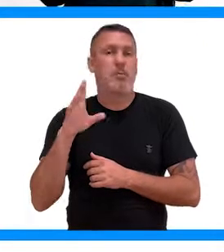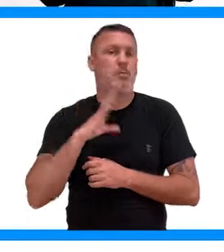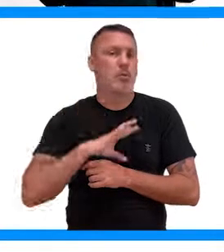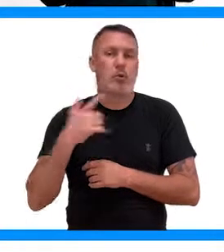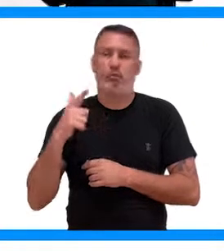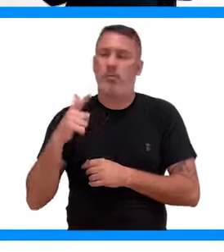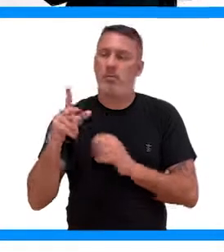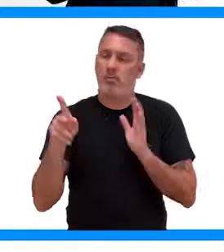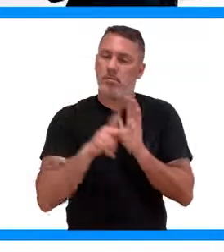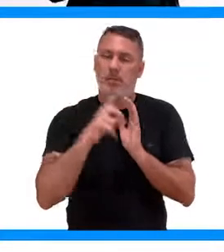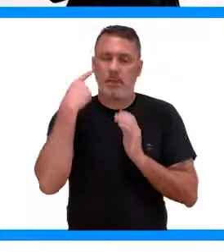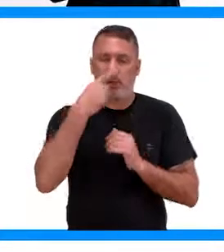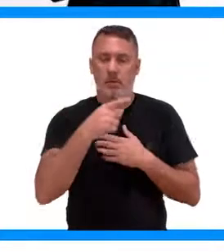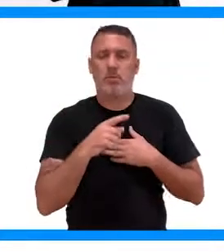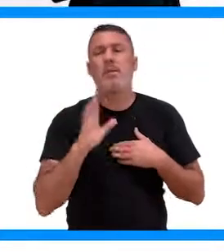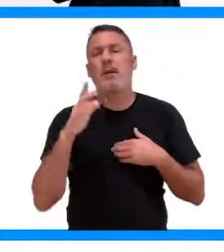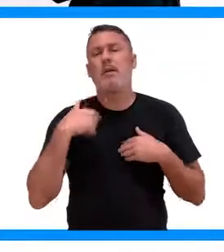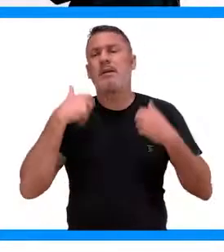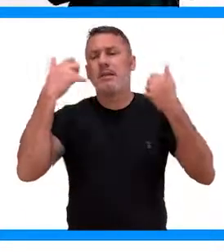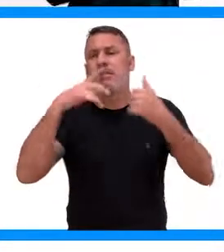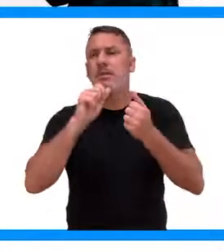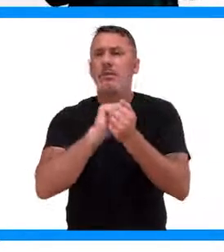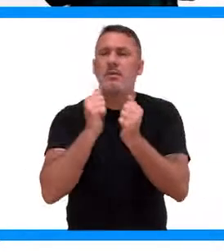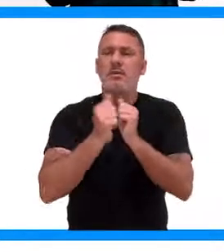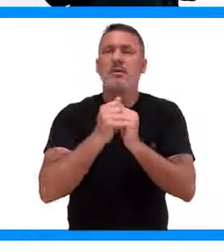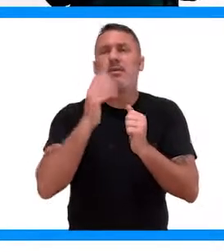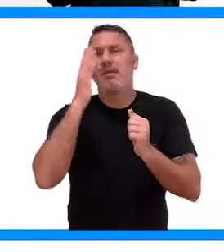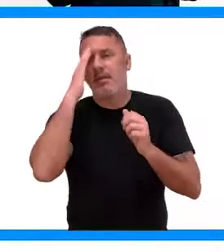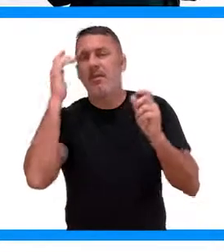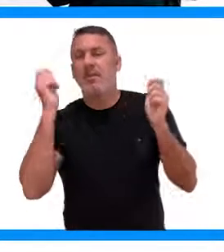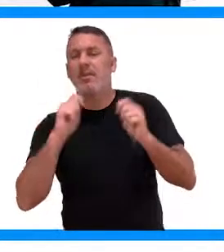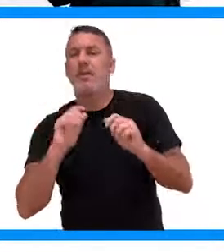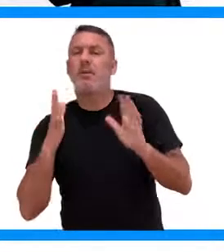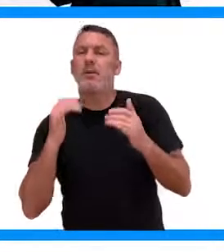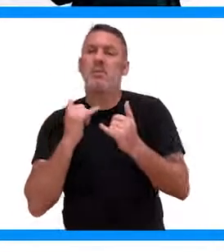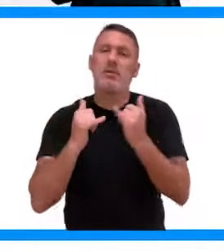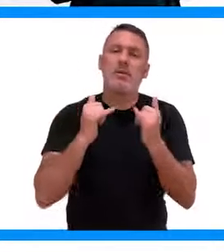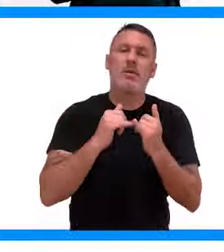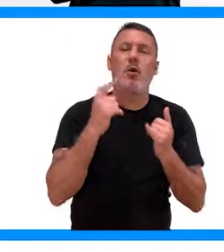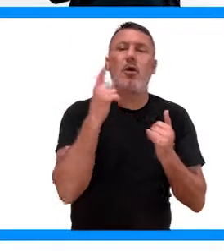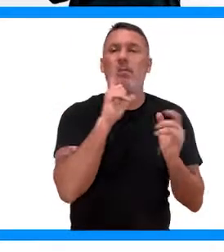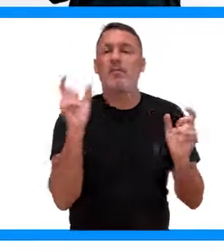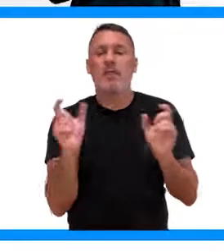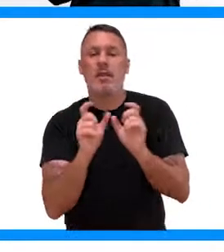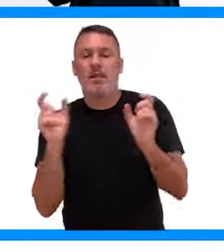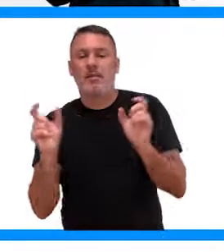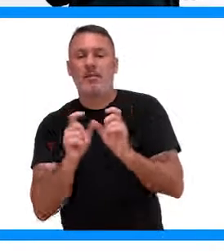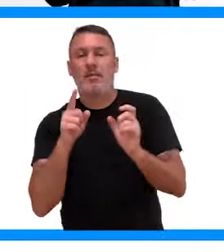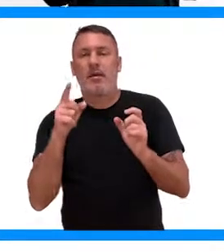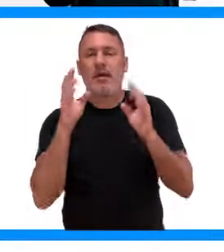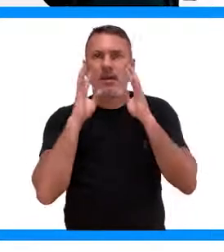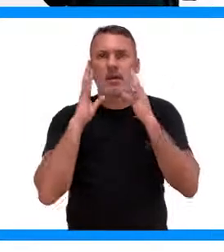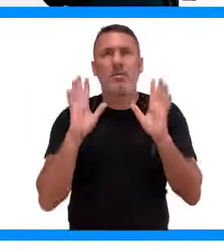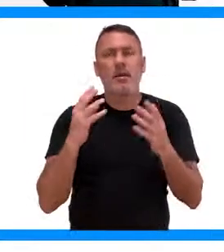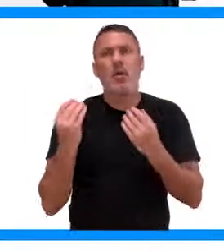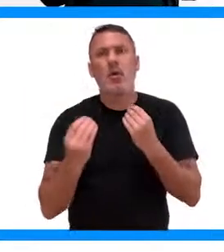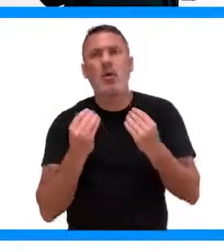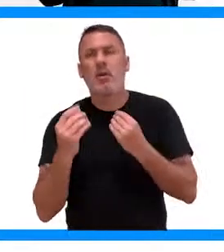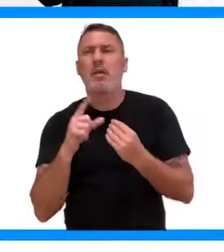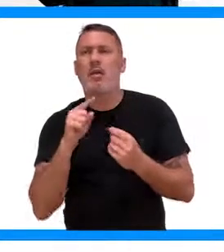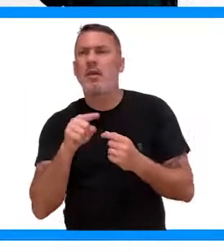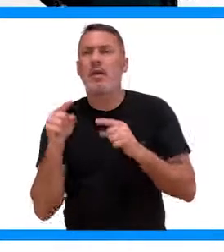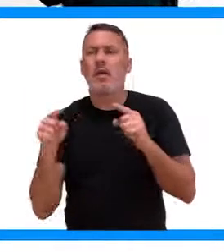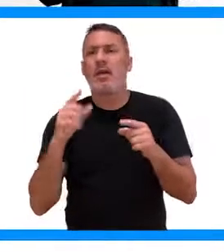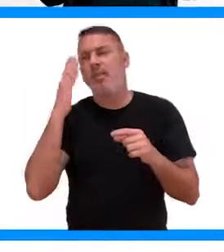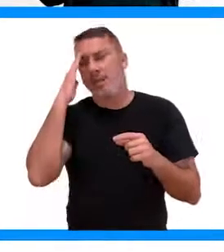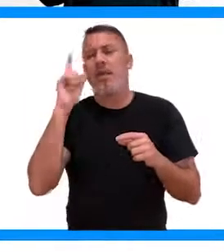no português. Mas eu vou explicar para vocês, vocês vão entender perfeitamente, inclusive vão entender até algumas palavras que vocês ficam pensando assim: nossa,